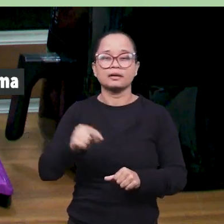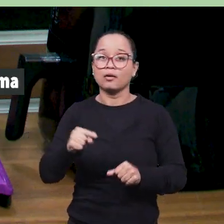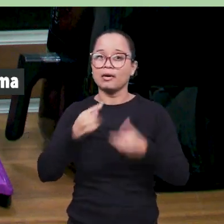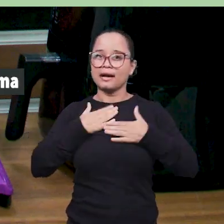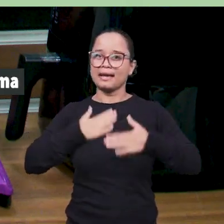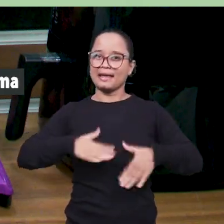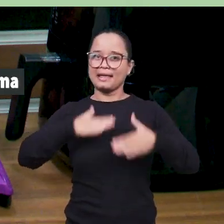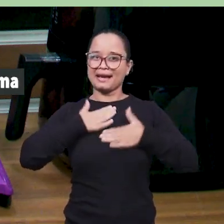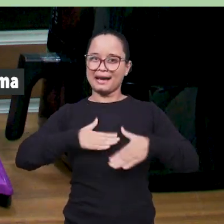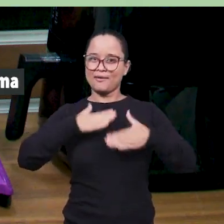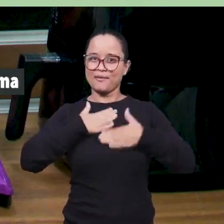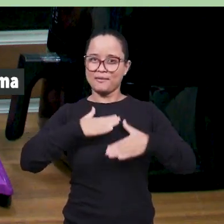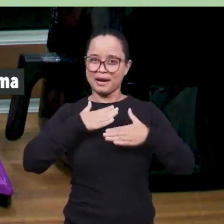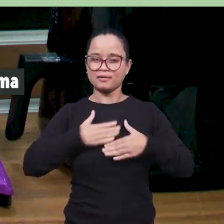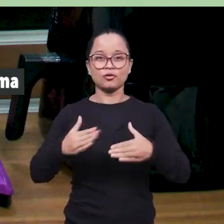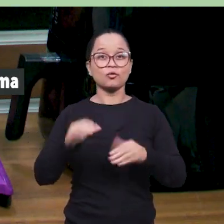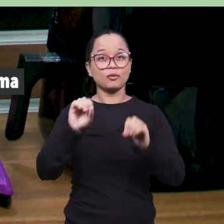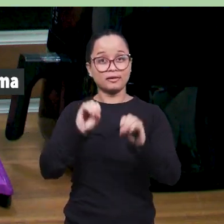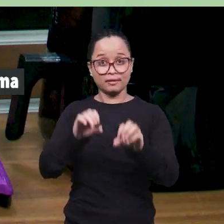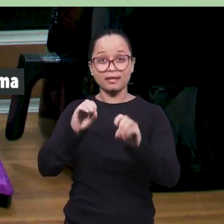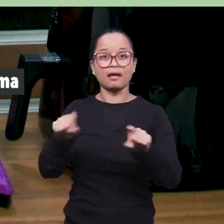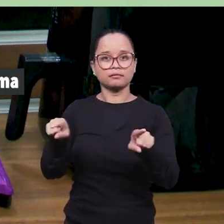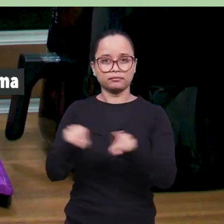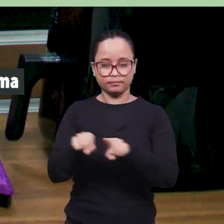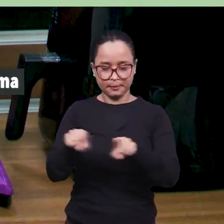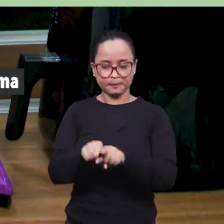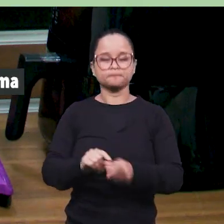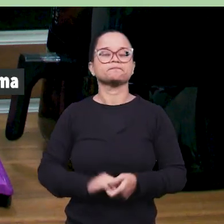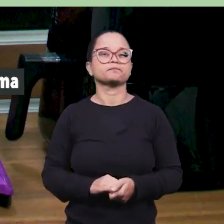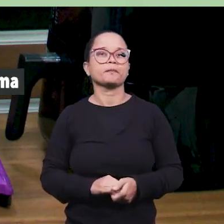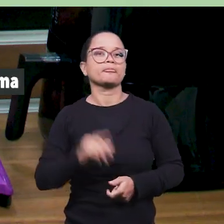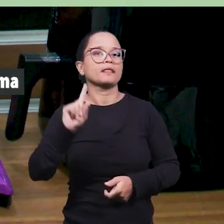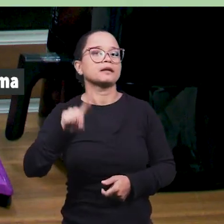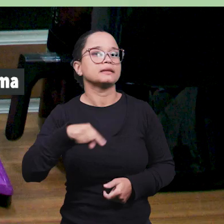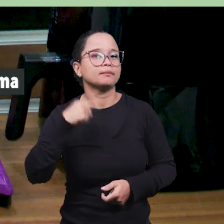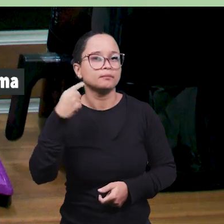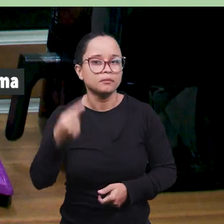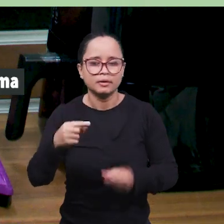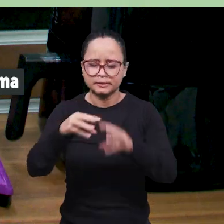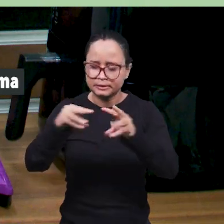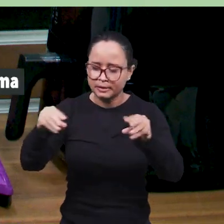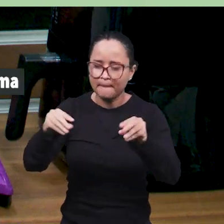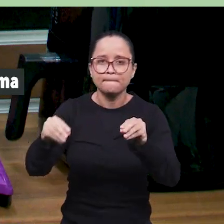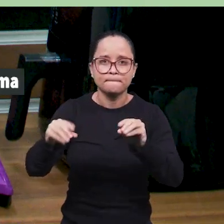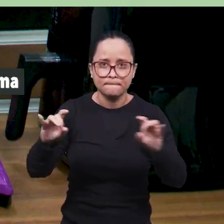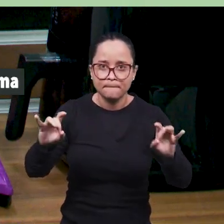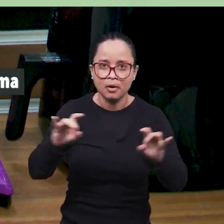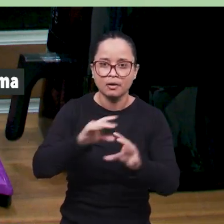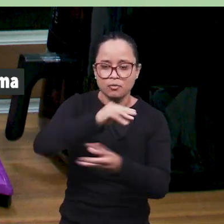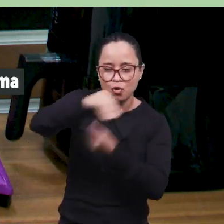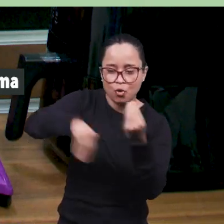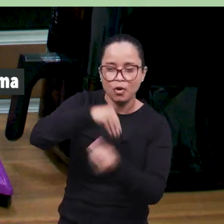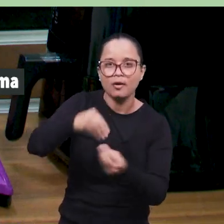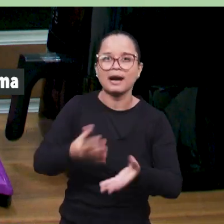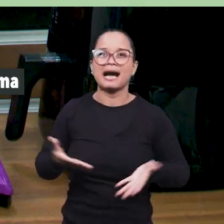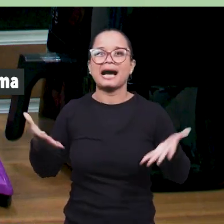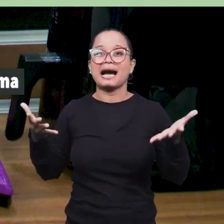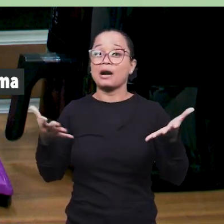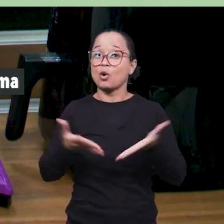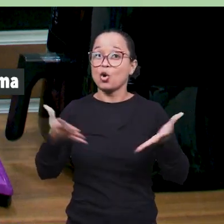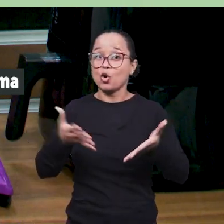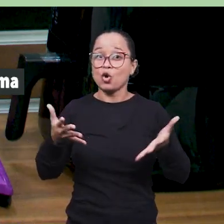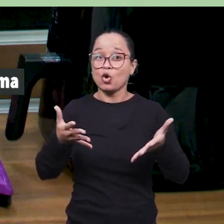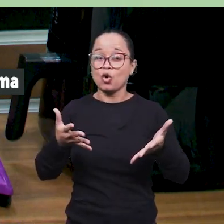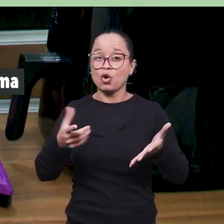ensinando aí todos esses temperos para vocês também. Depois de temperado, misturou, vamos